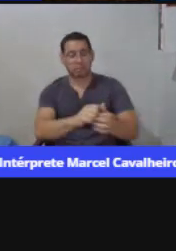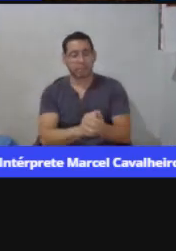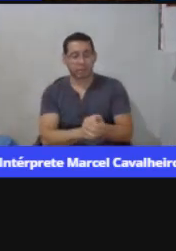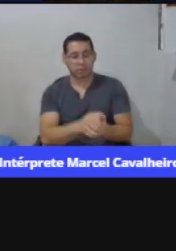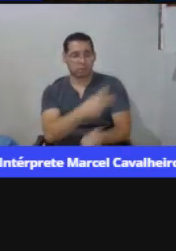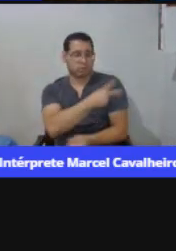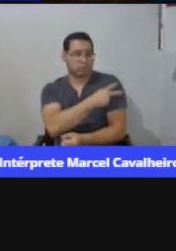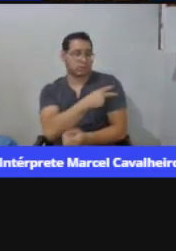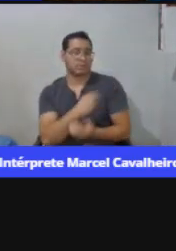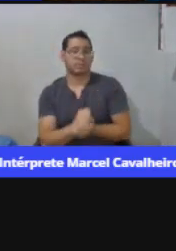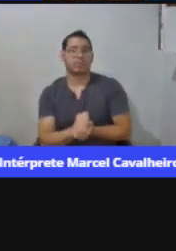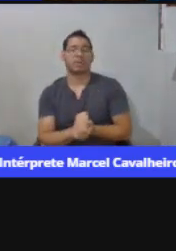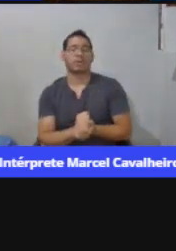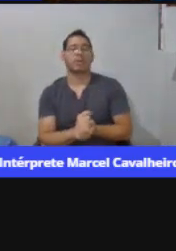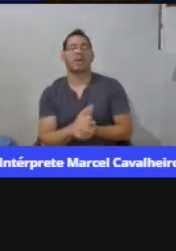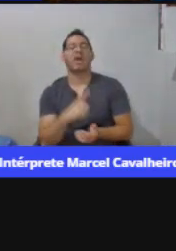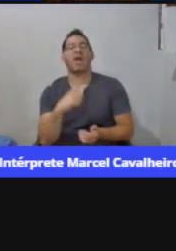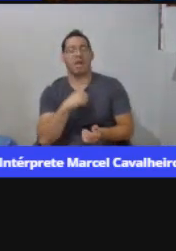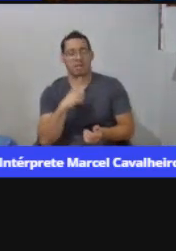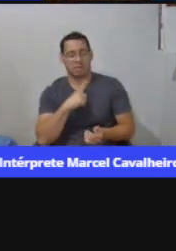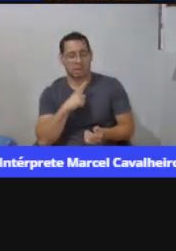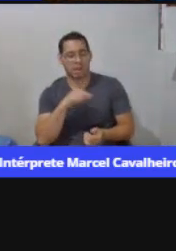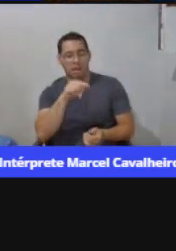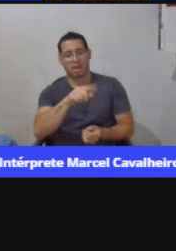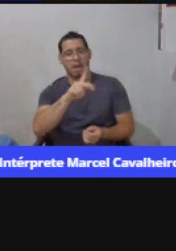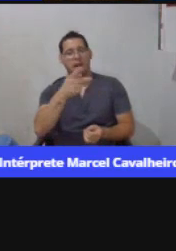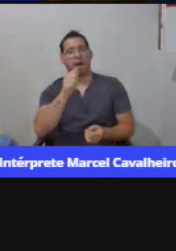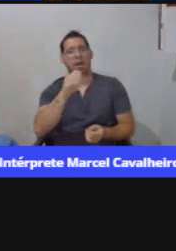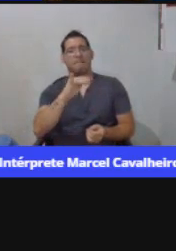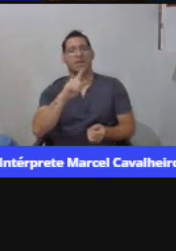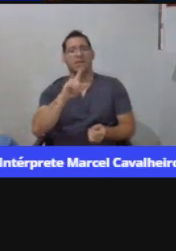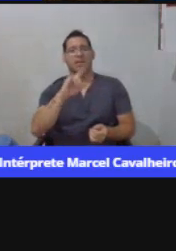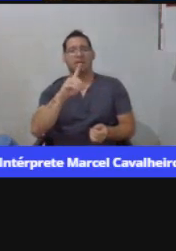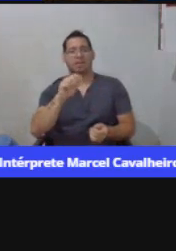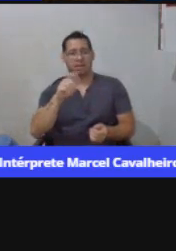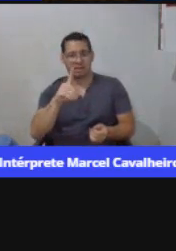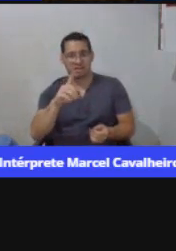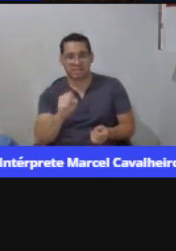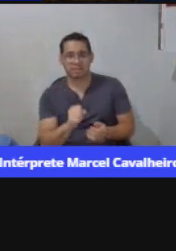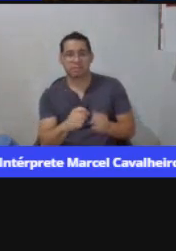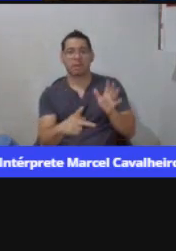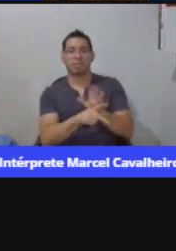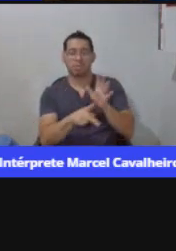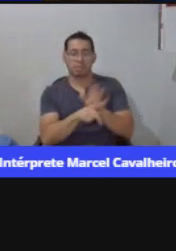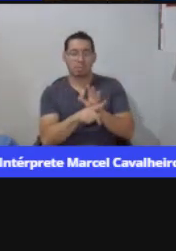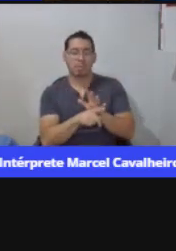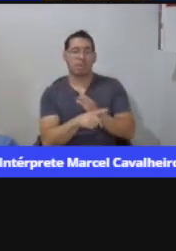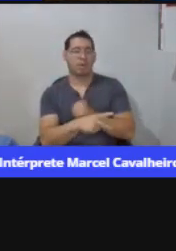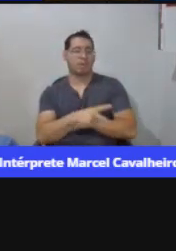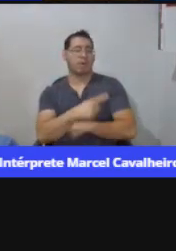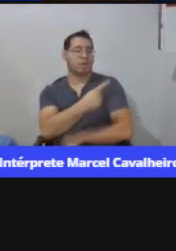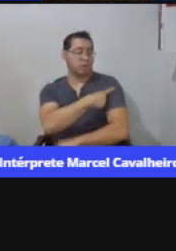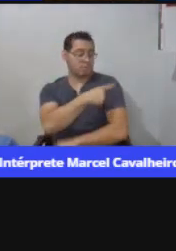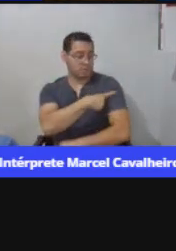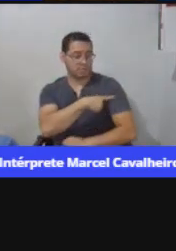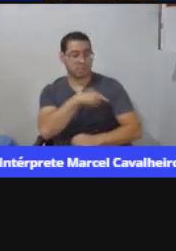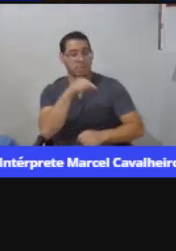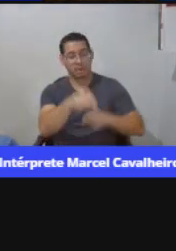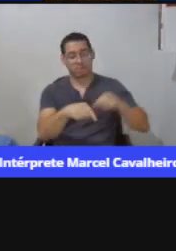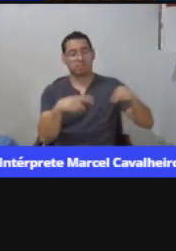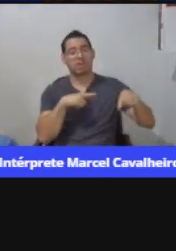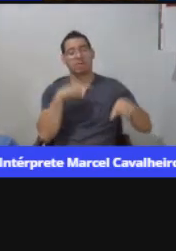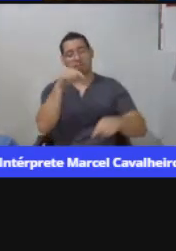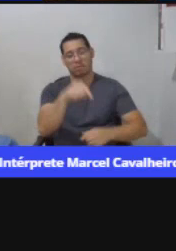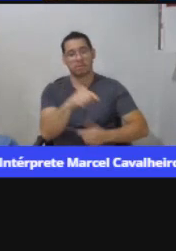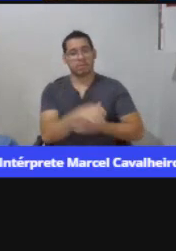ela vem com habilidades que foram indicadas lá do primeiro ano, né? Então, vão estar atividades relacionadas a